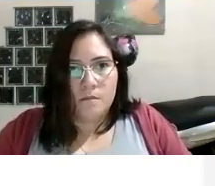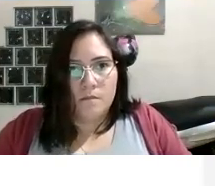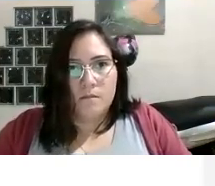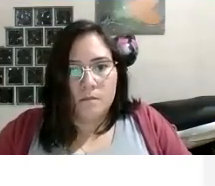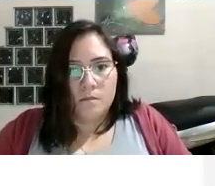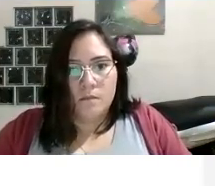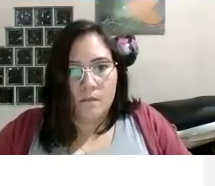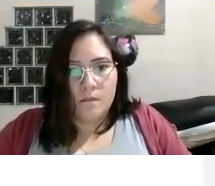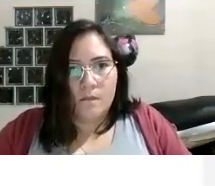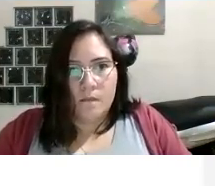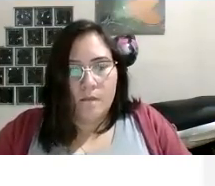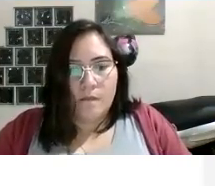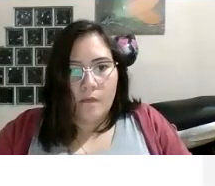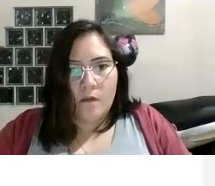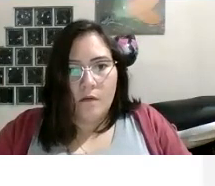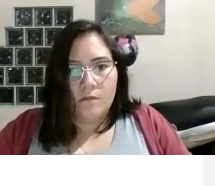Tá?